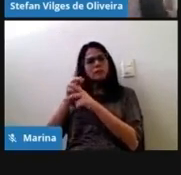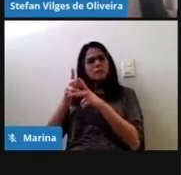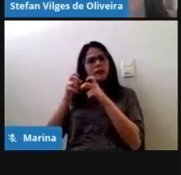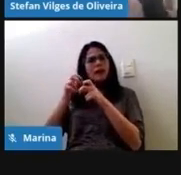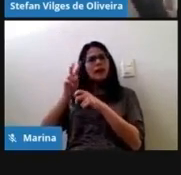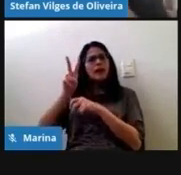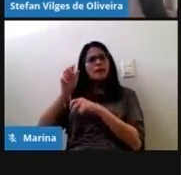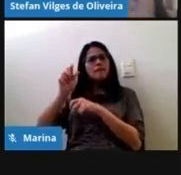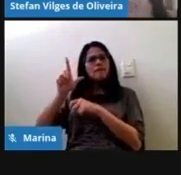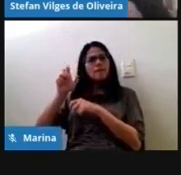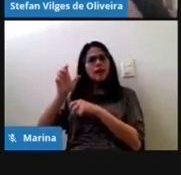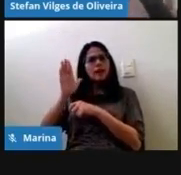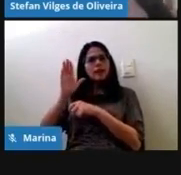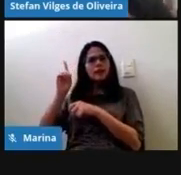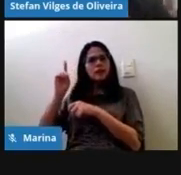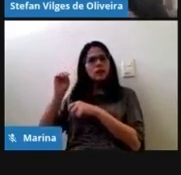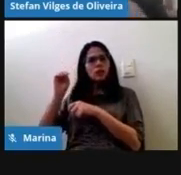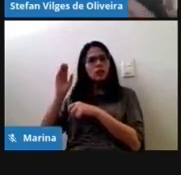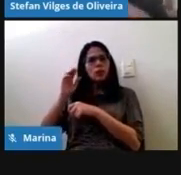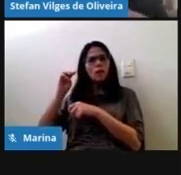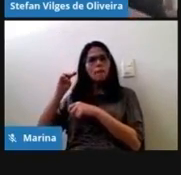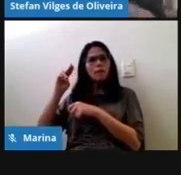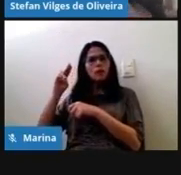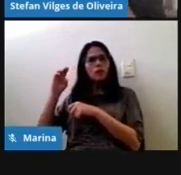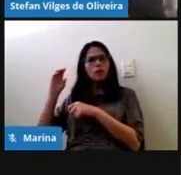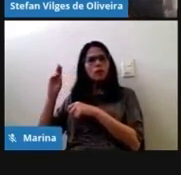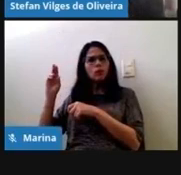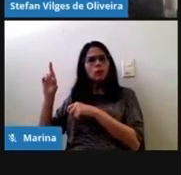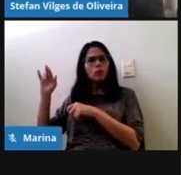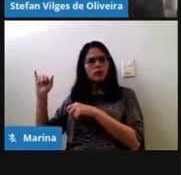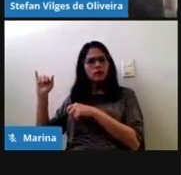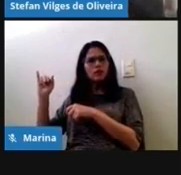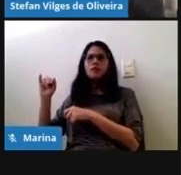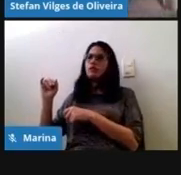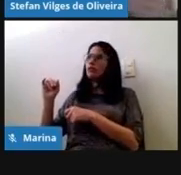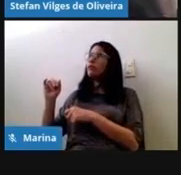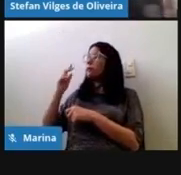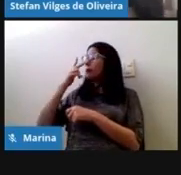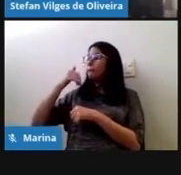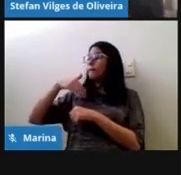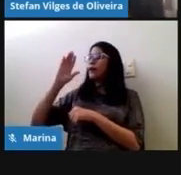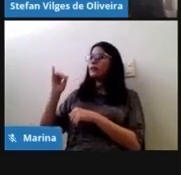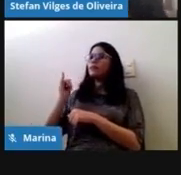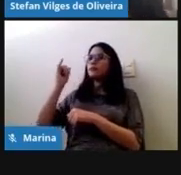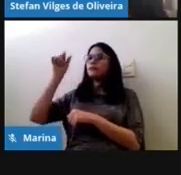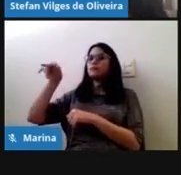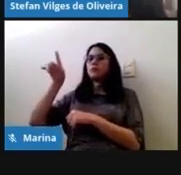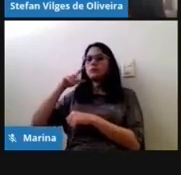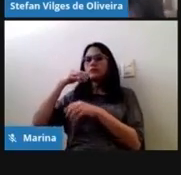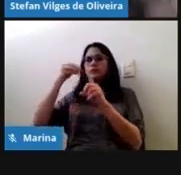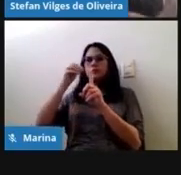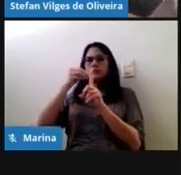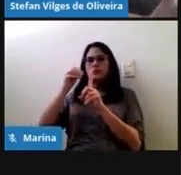são os locais onde a vulnerabilidade social é mais importante no estado de Minas, de acordo com esses